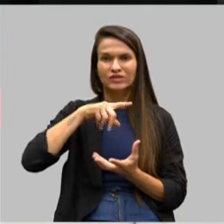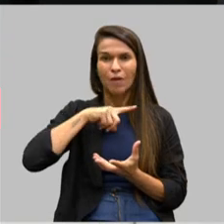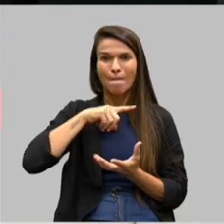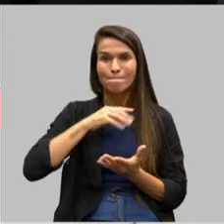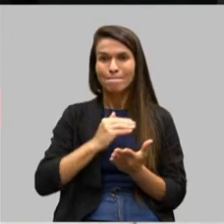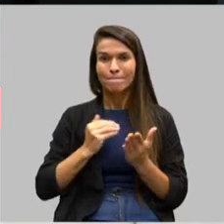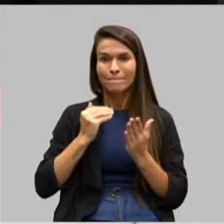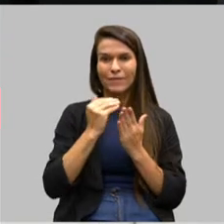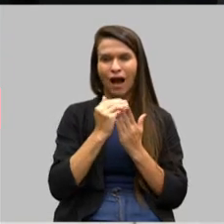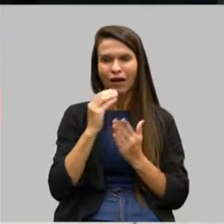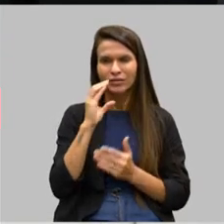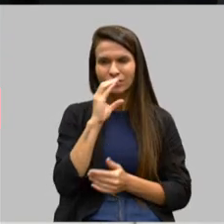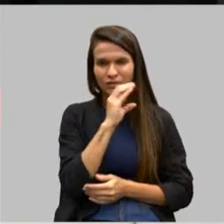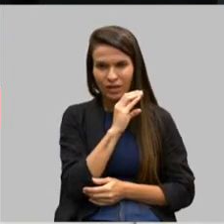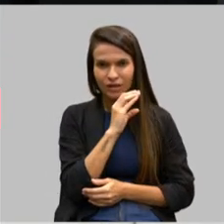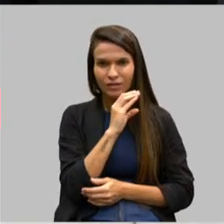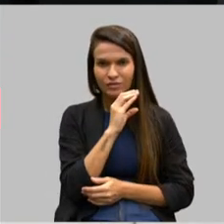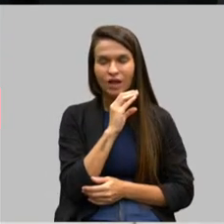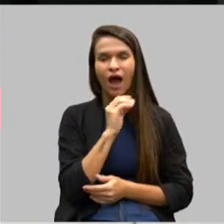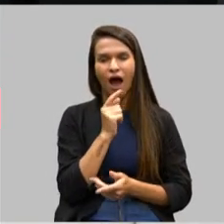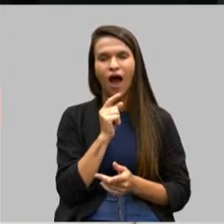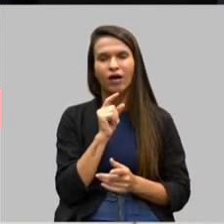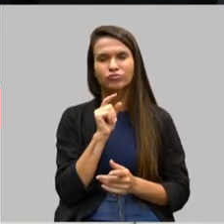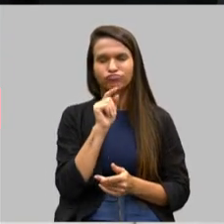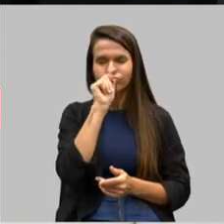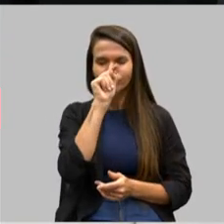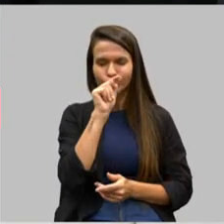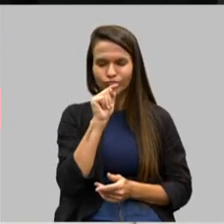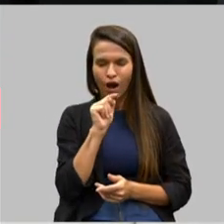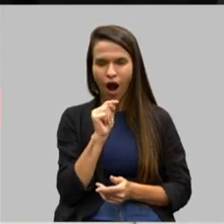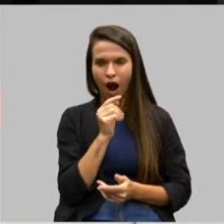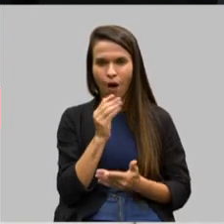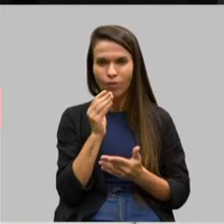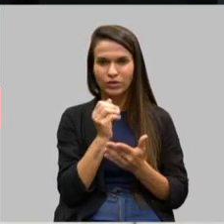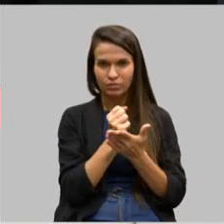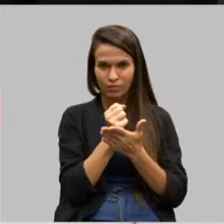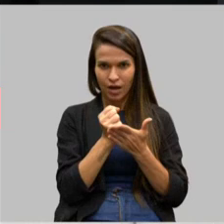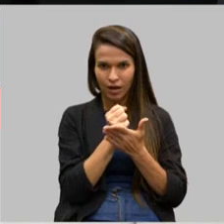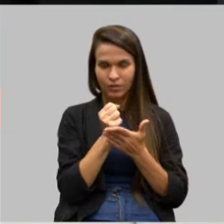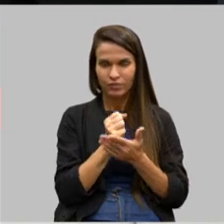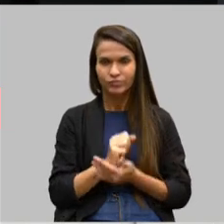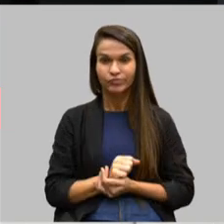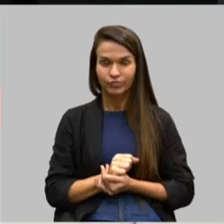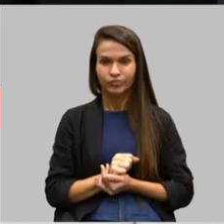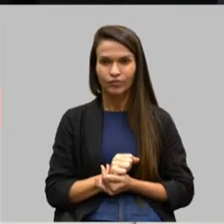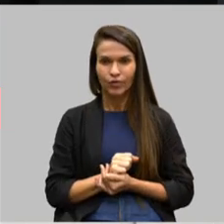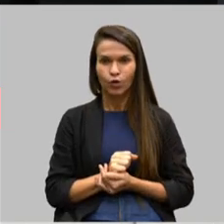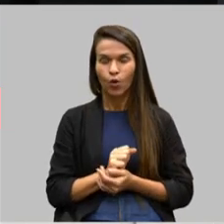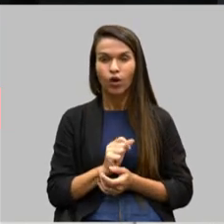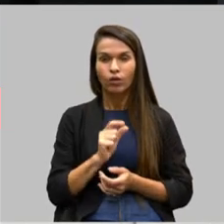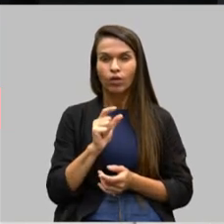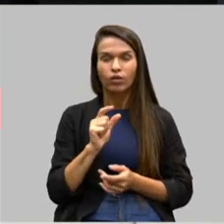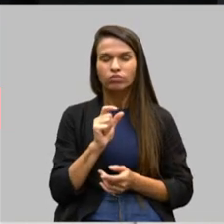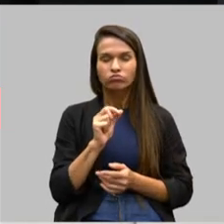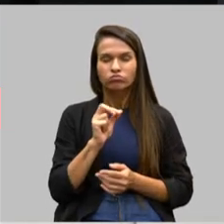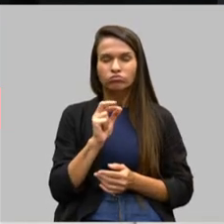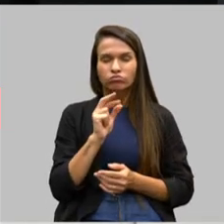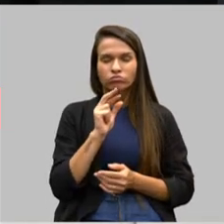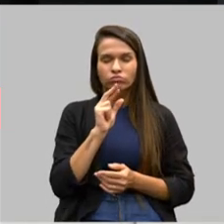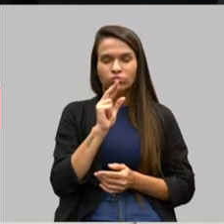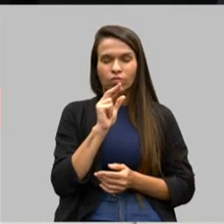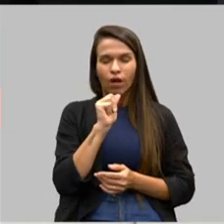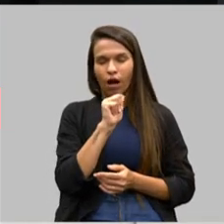quente? Aí eu elenquei algumas coisas básicas para a gente. Quando o ar está mais quente, ele tem